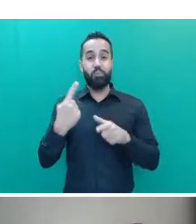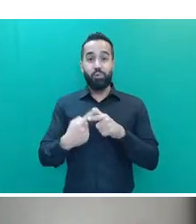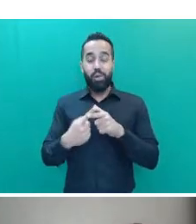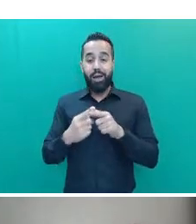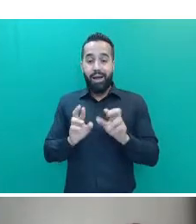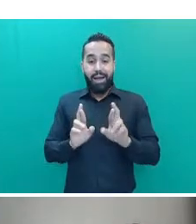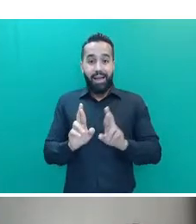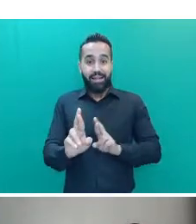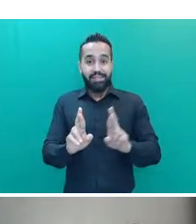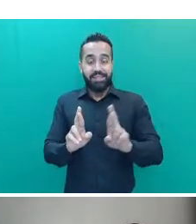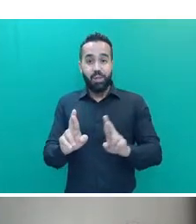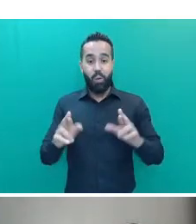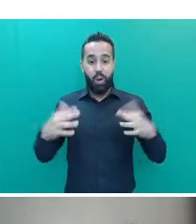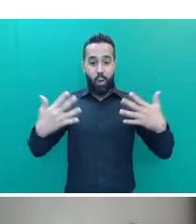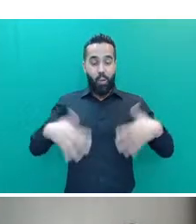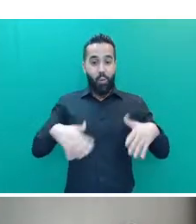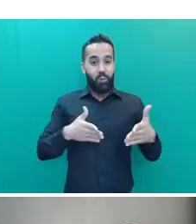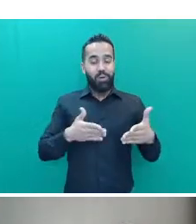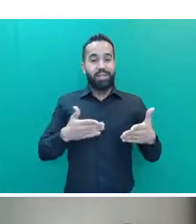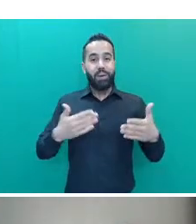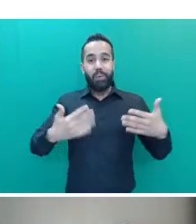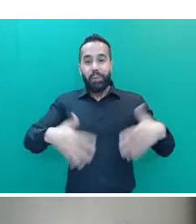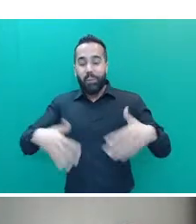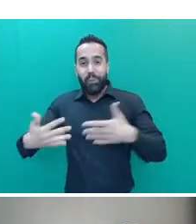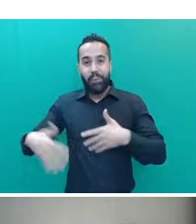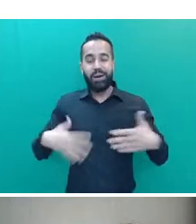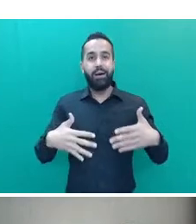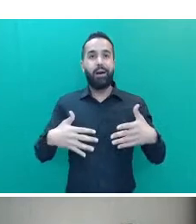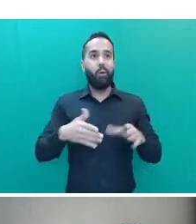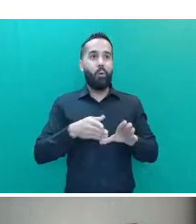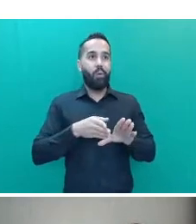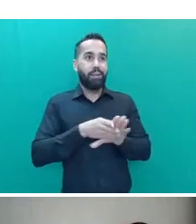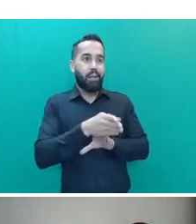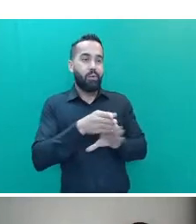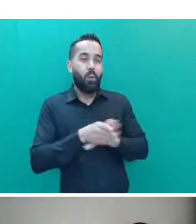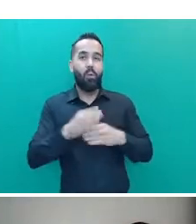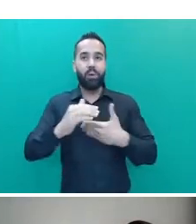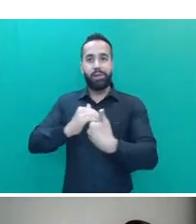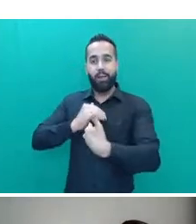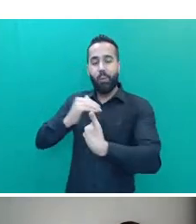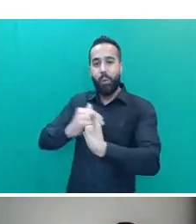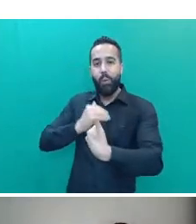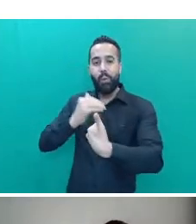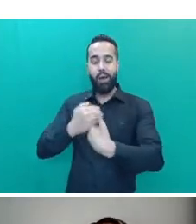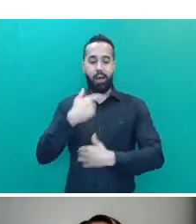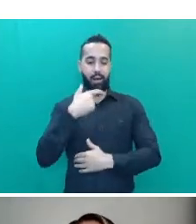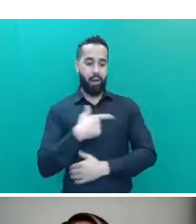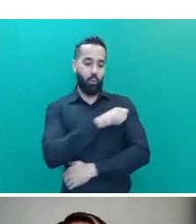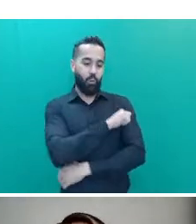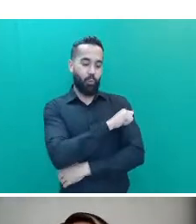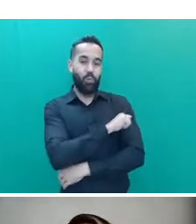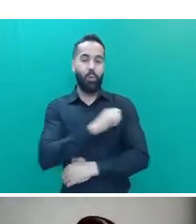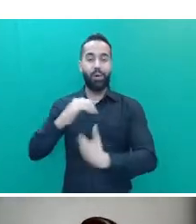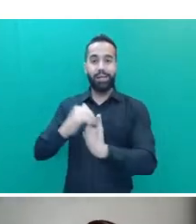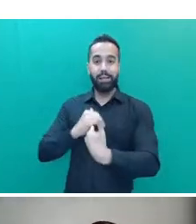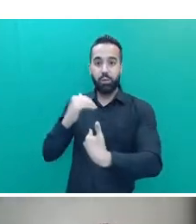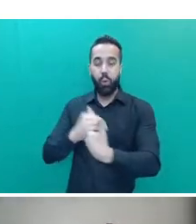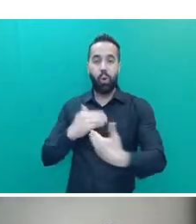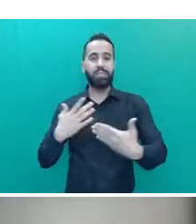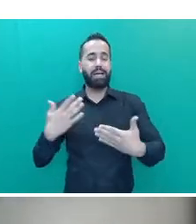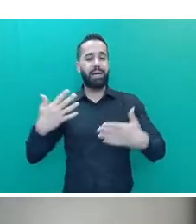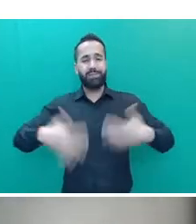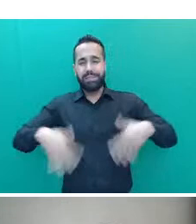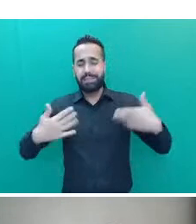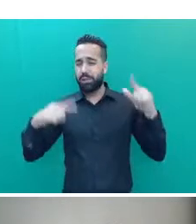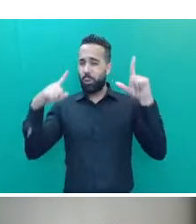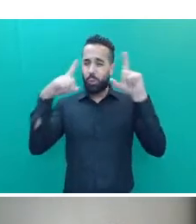conflituosa entre orientandos e orientadores, né? Orientadores que, às vezes, é conflituoso, né? Na